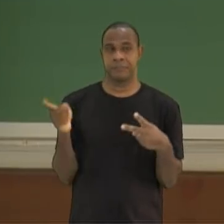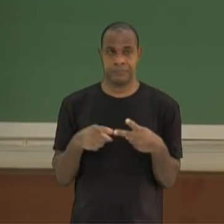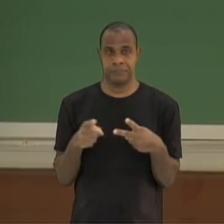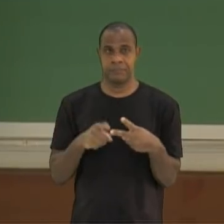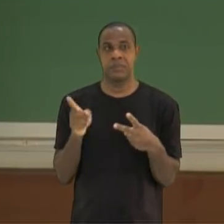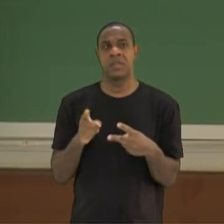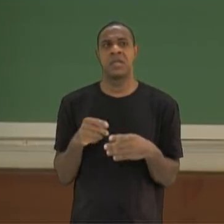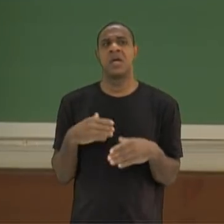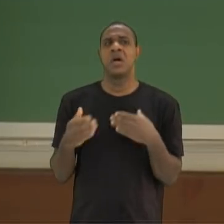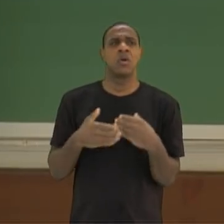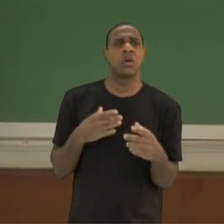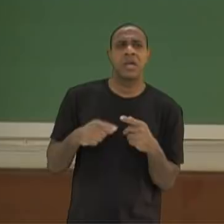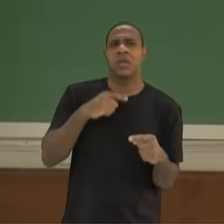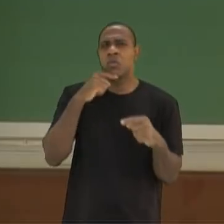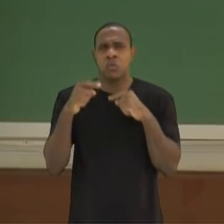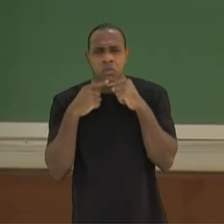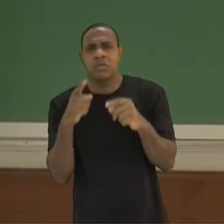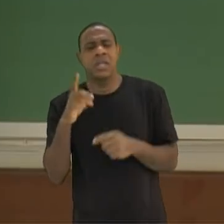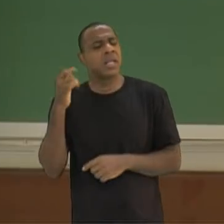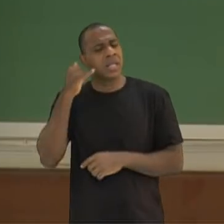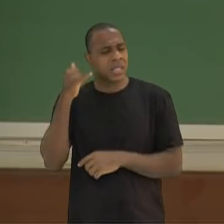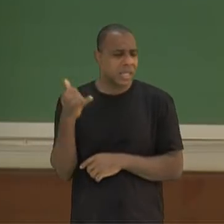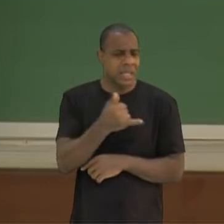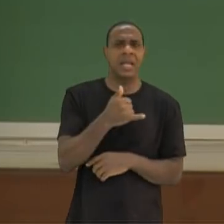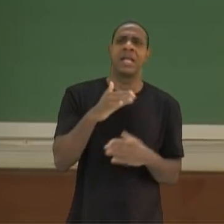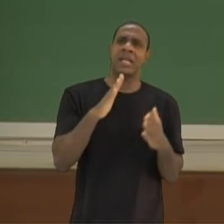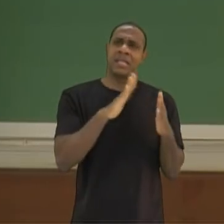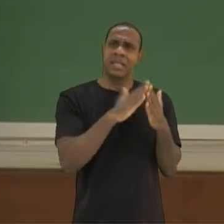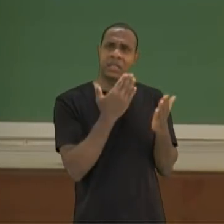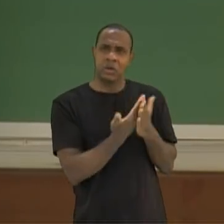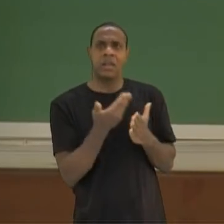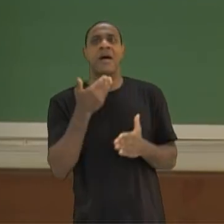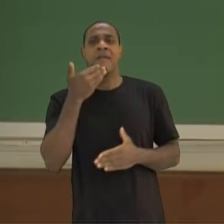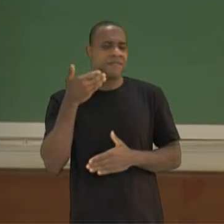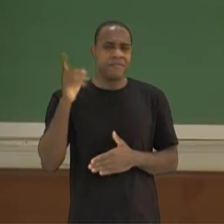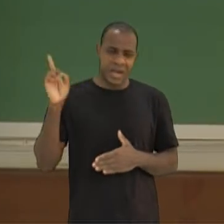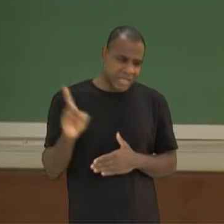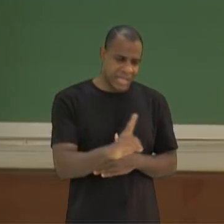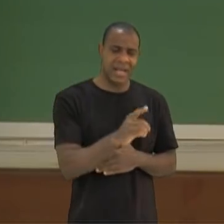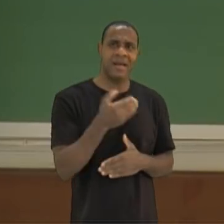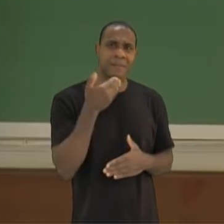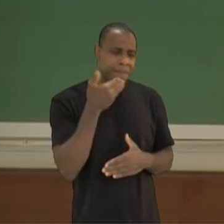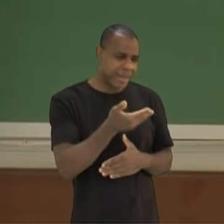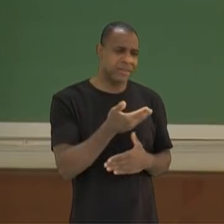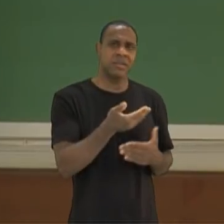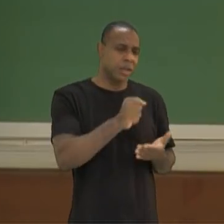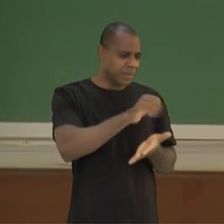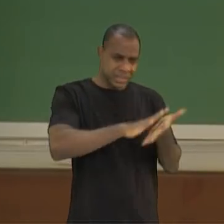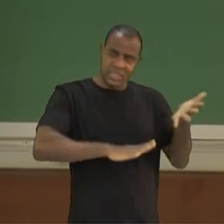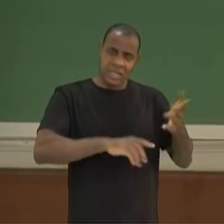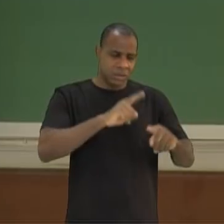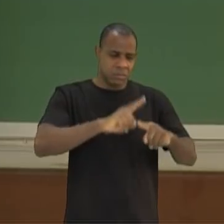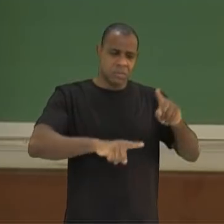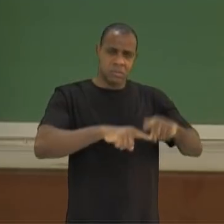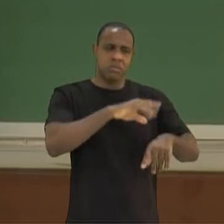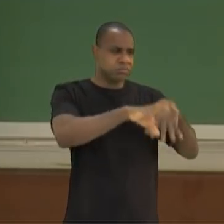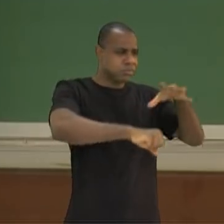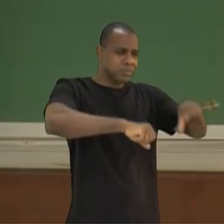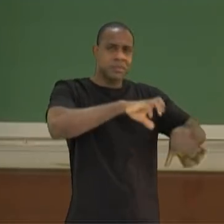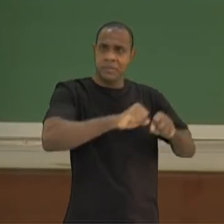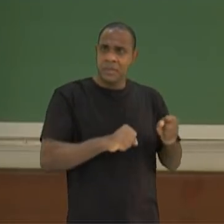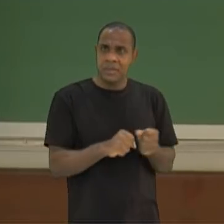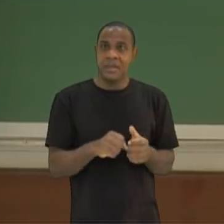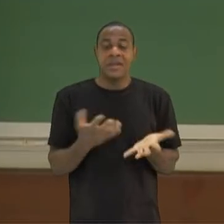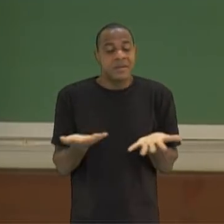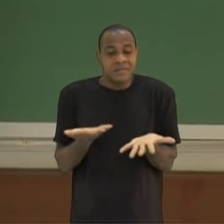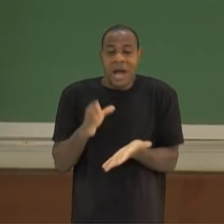na escola, fala com a diretora, com a pedagoga, pede o seu material impresso, não deixa acumular, a gente está quase terminando, gente,